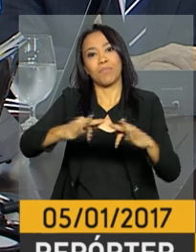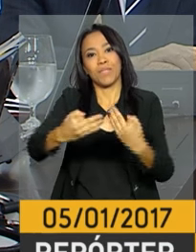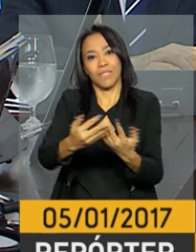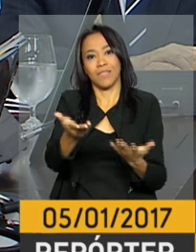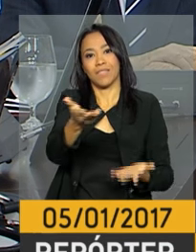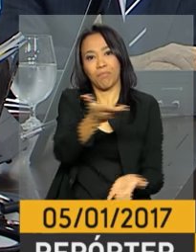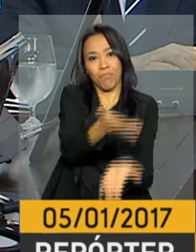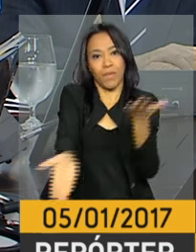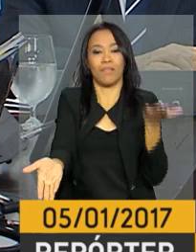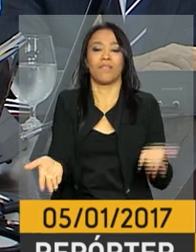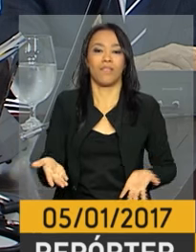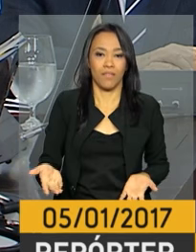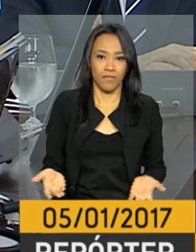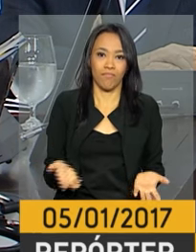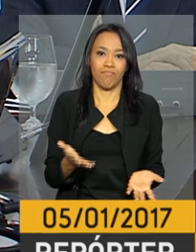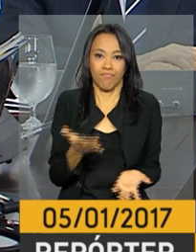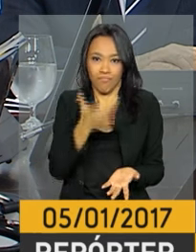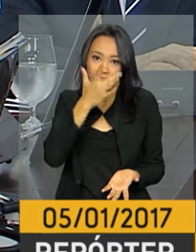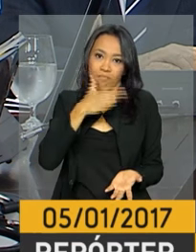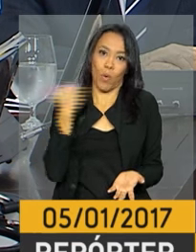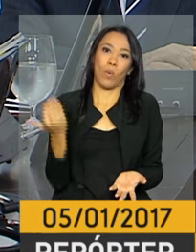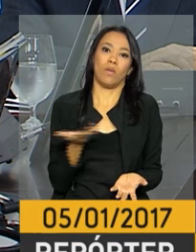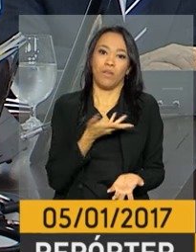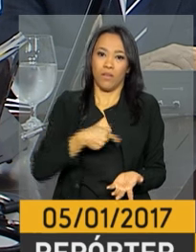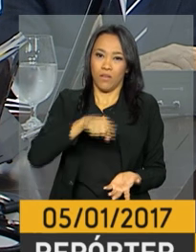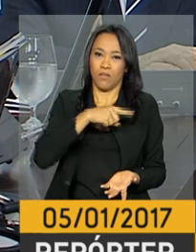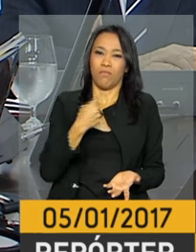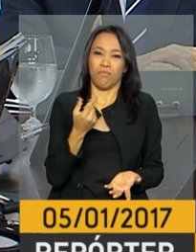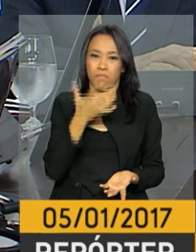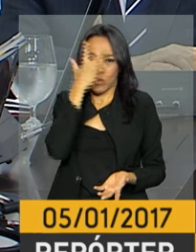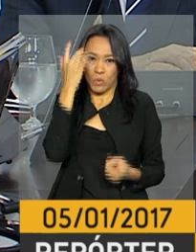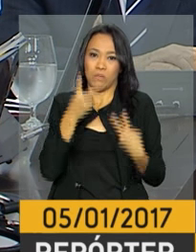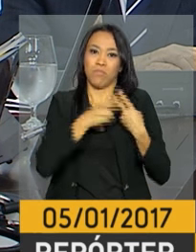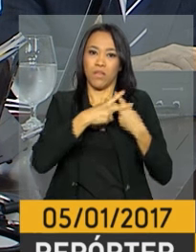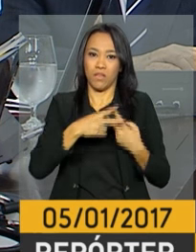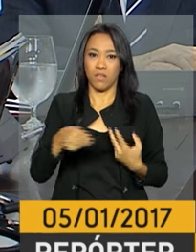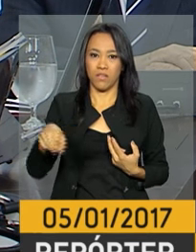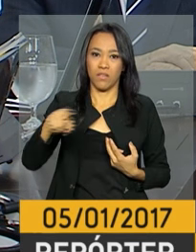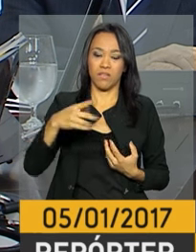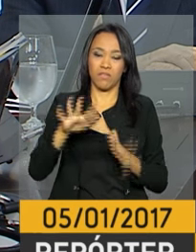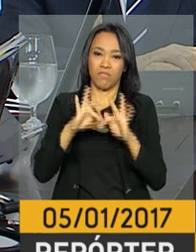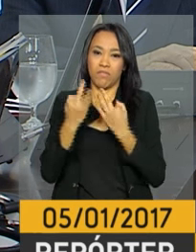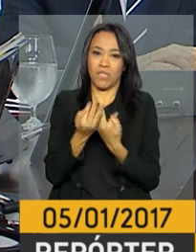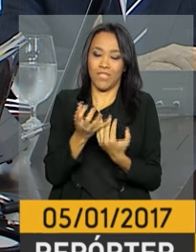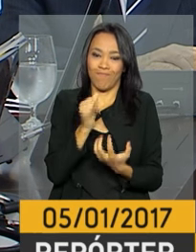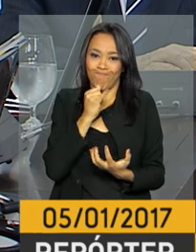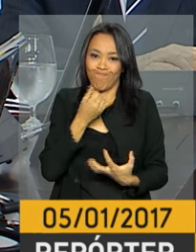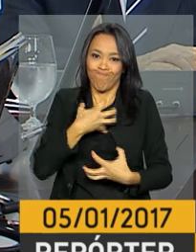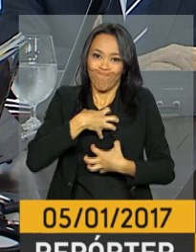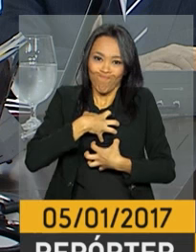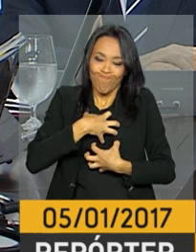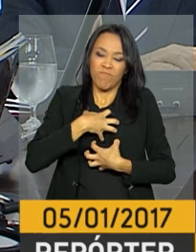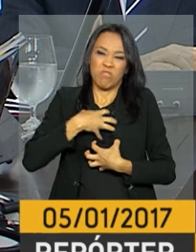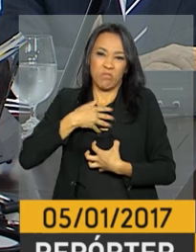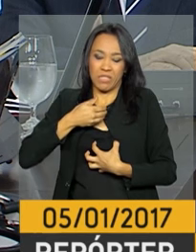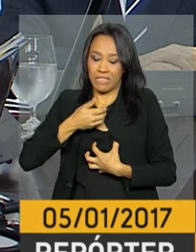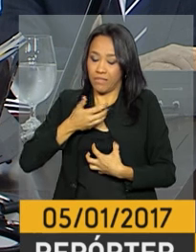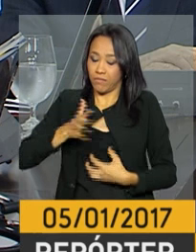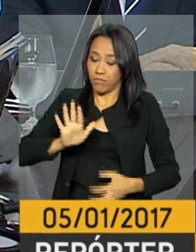perderam os seus entes nessas nesse terrível episódio